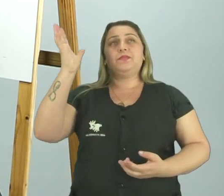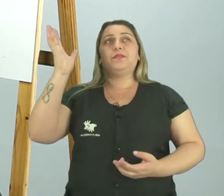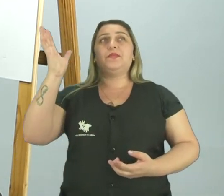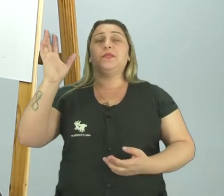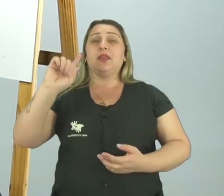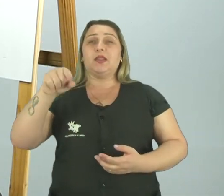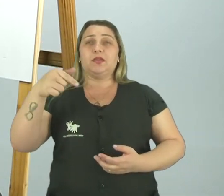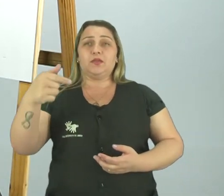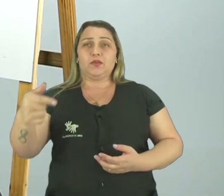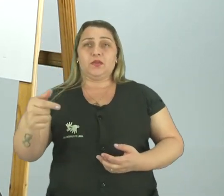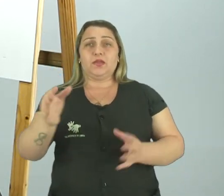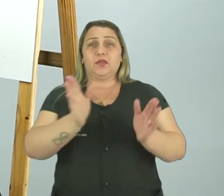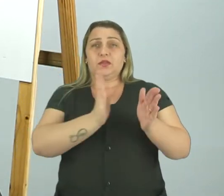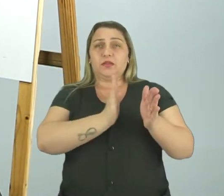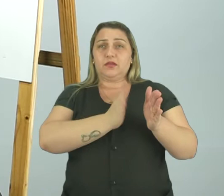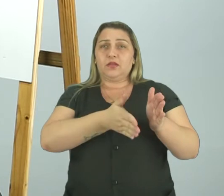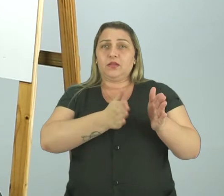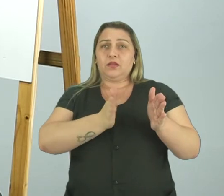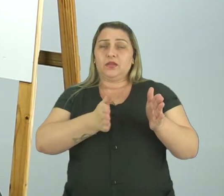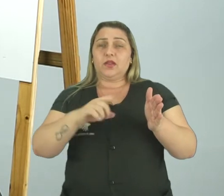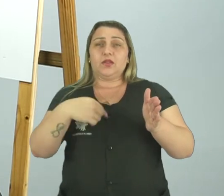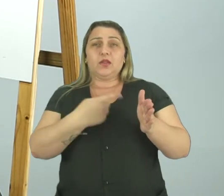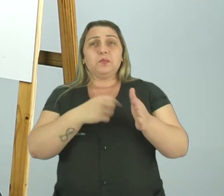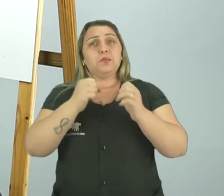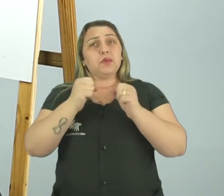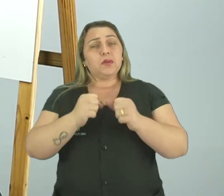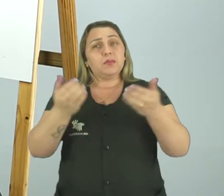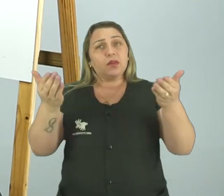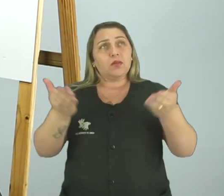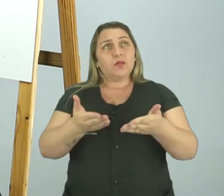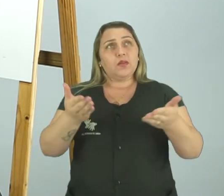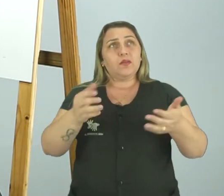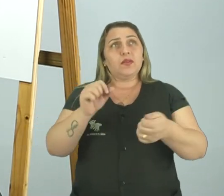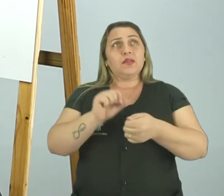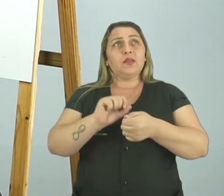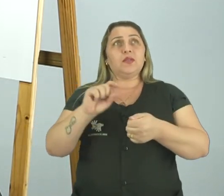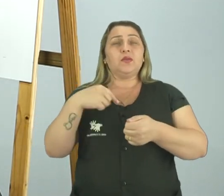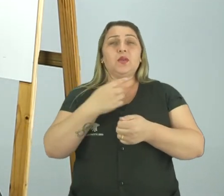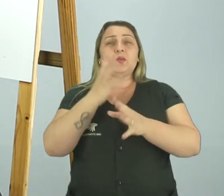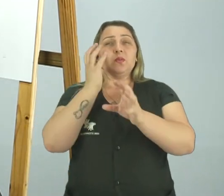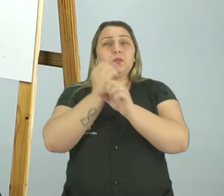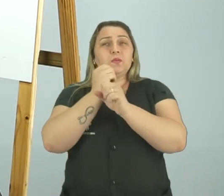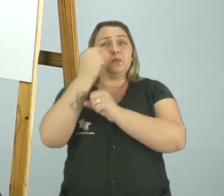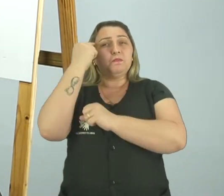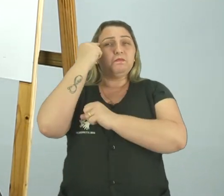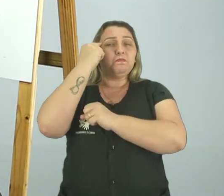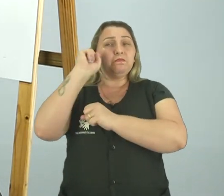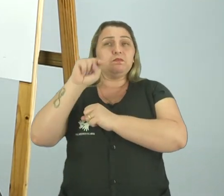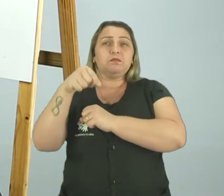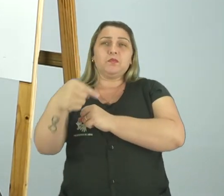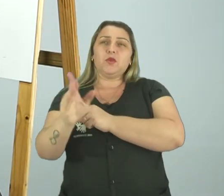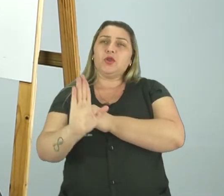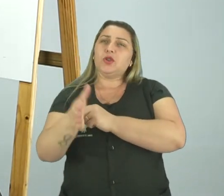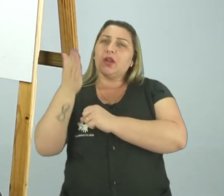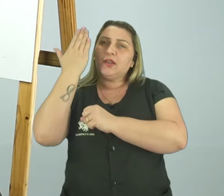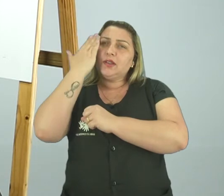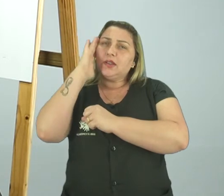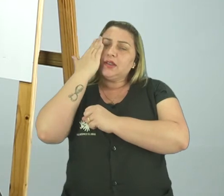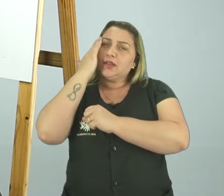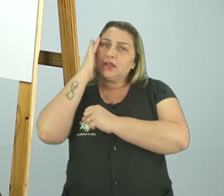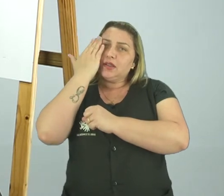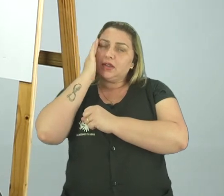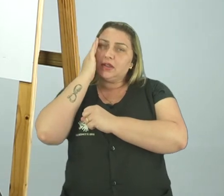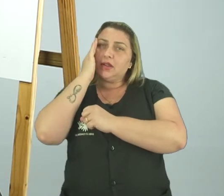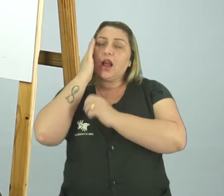nas outras ordens, né? Que nós podemos agora fazer os nossos cálculos mental. Depois que nós já compreendemos